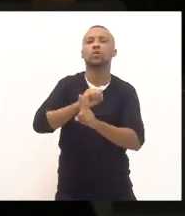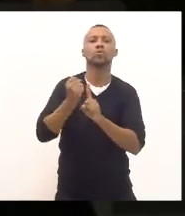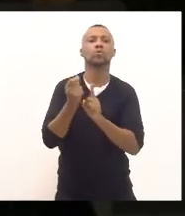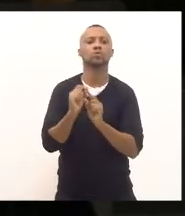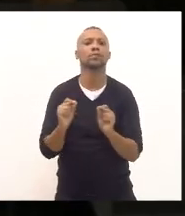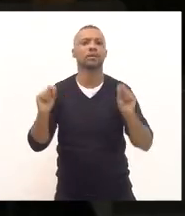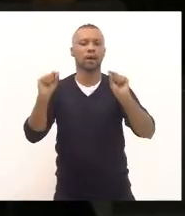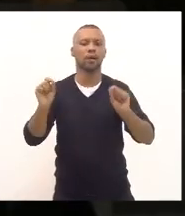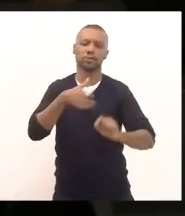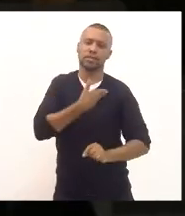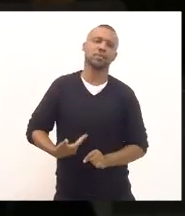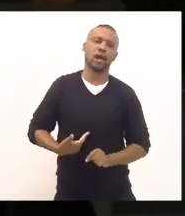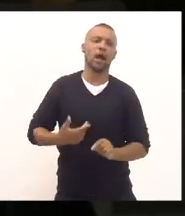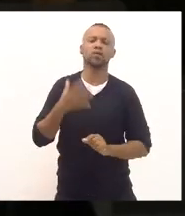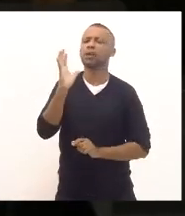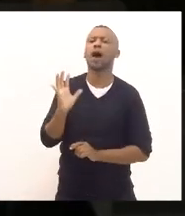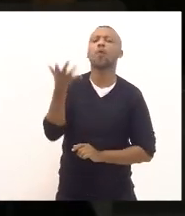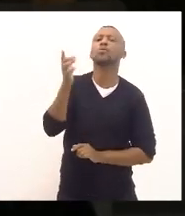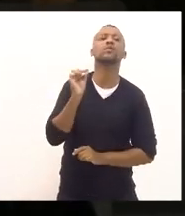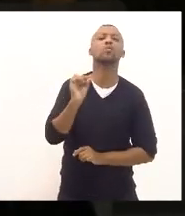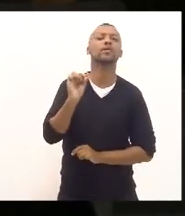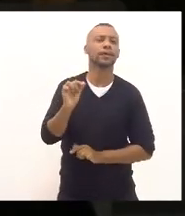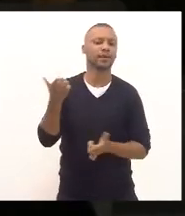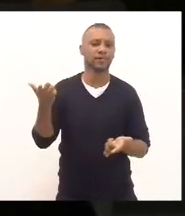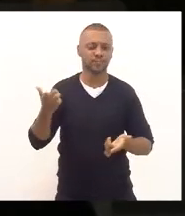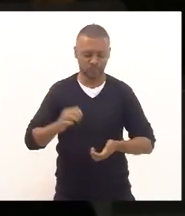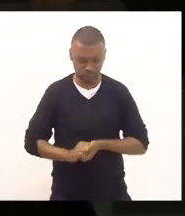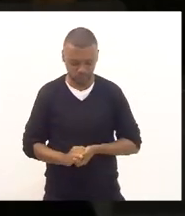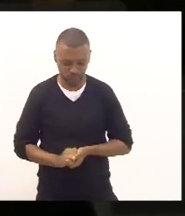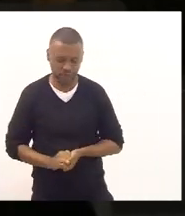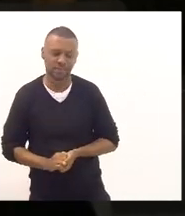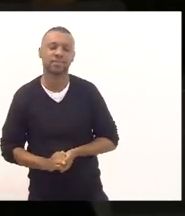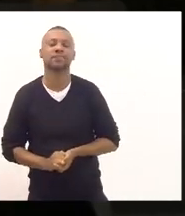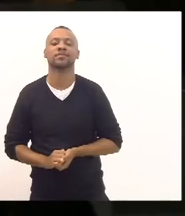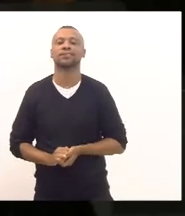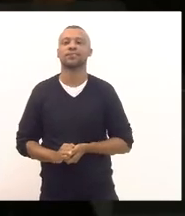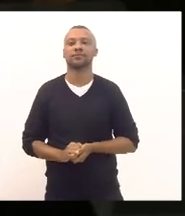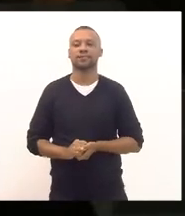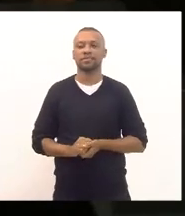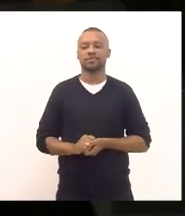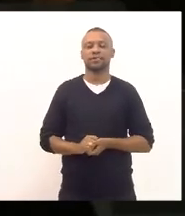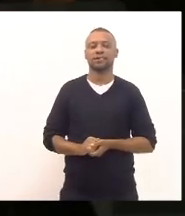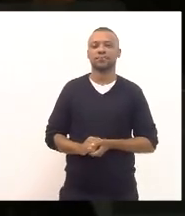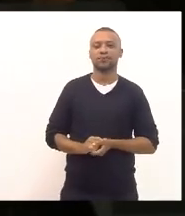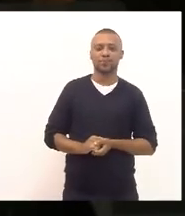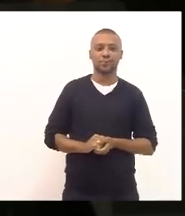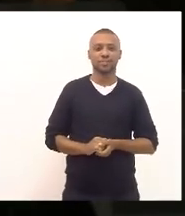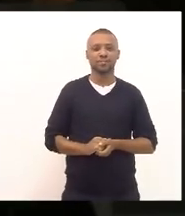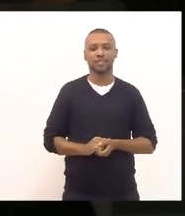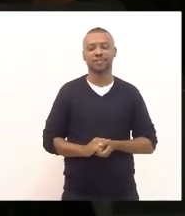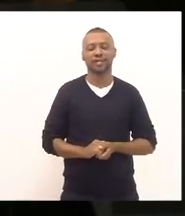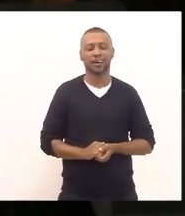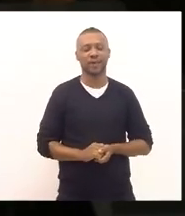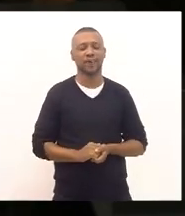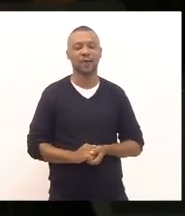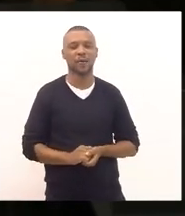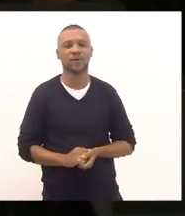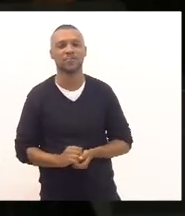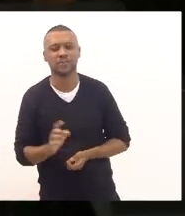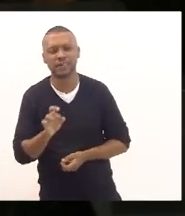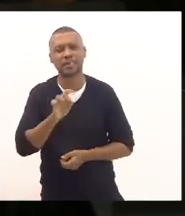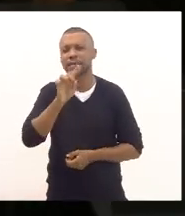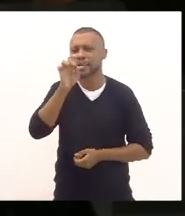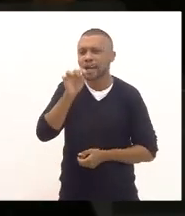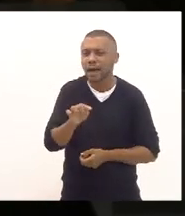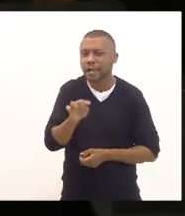nesse instante o que que tá acontecendo de fato para isso ah sei lá